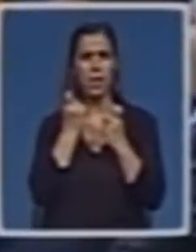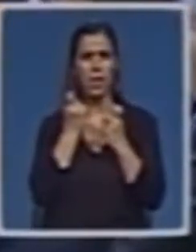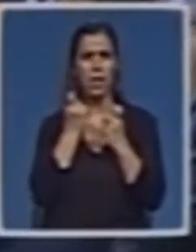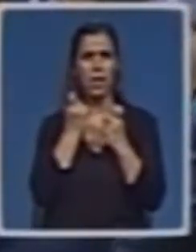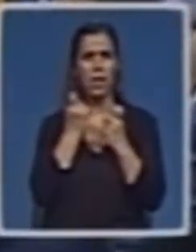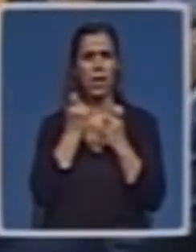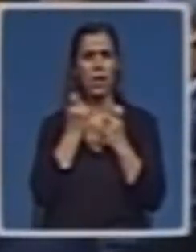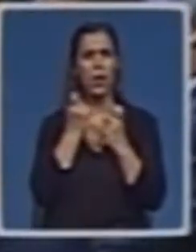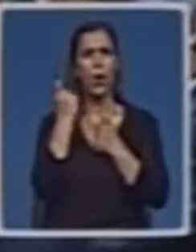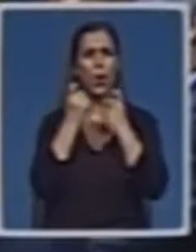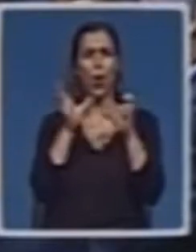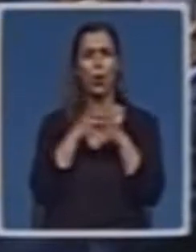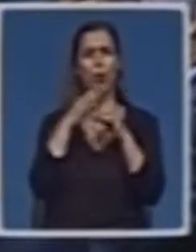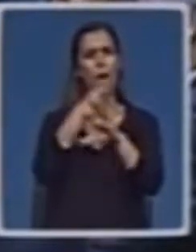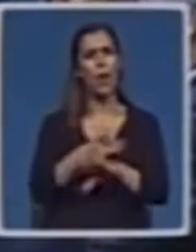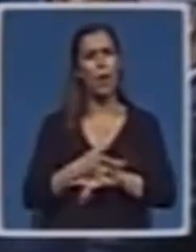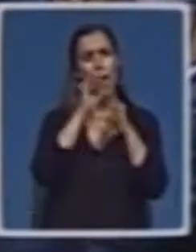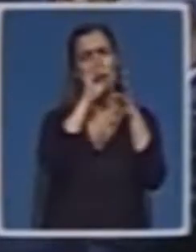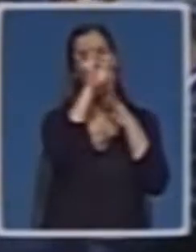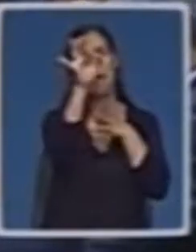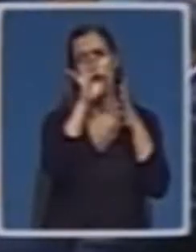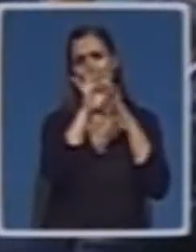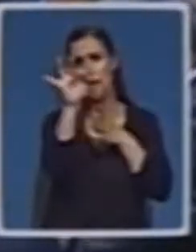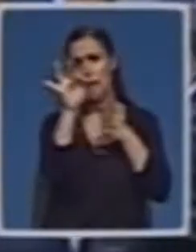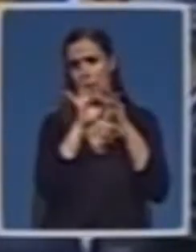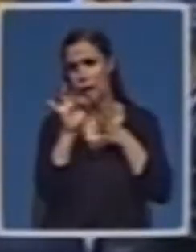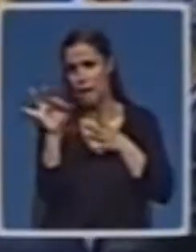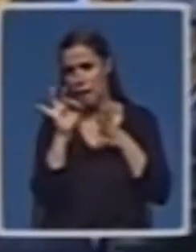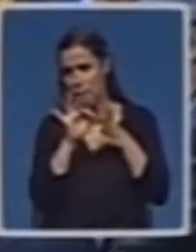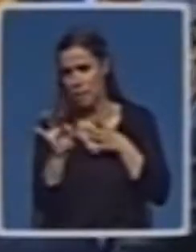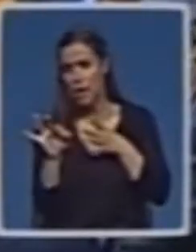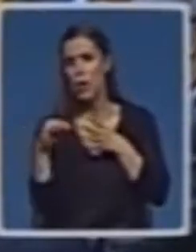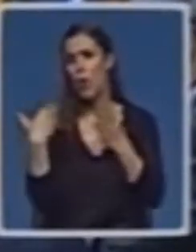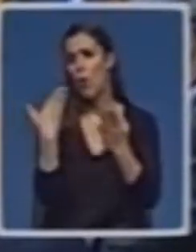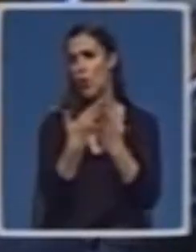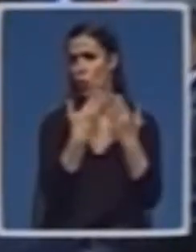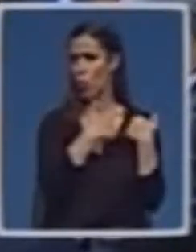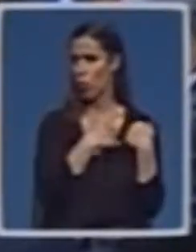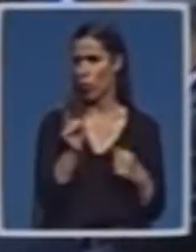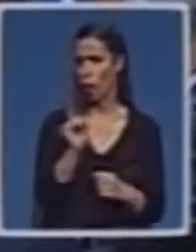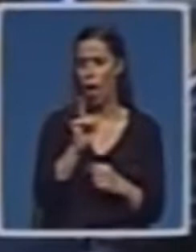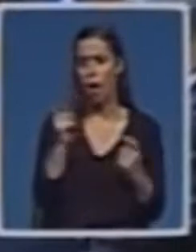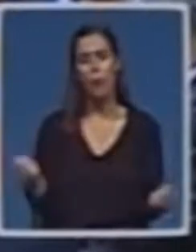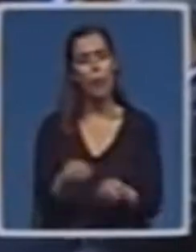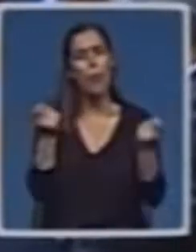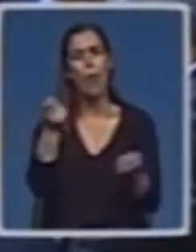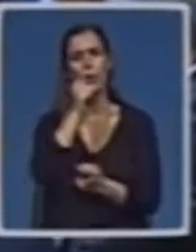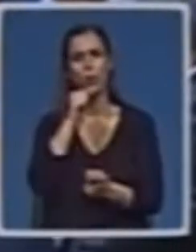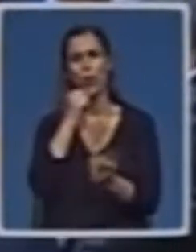ou aplicados ao Clube Naval critérios naqueles que têm a responsabilidade de ajudar a promover os